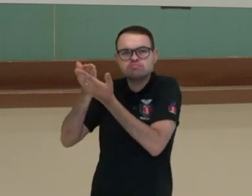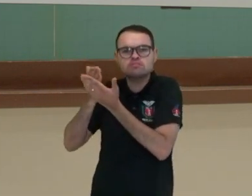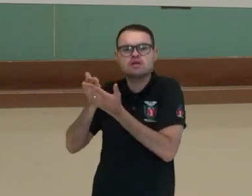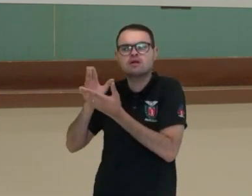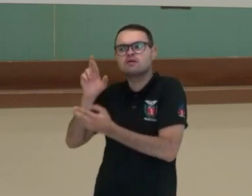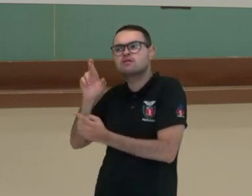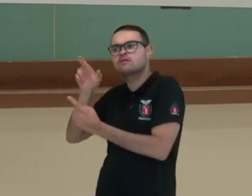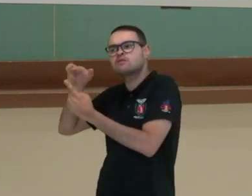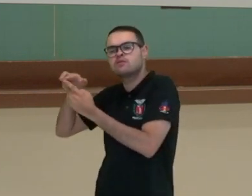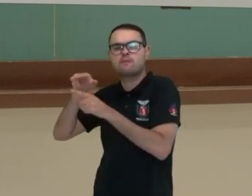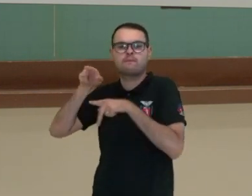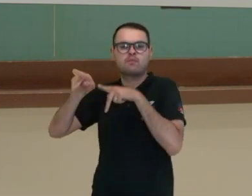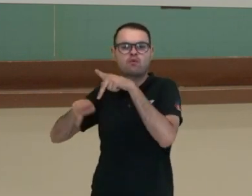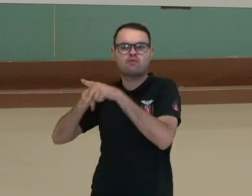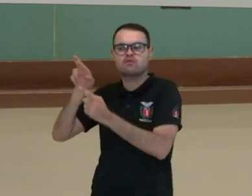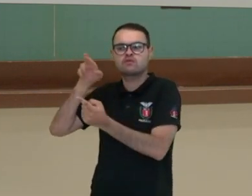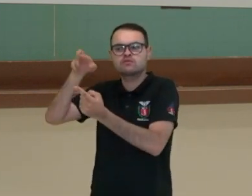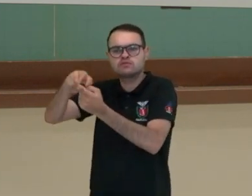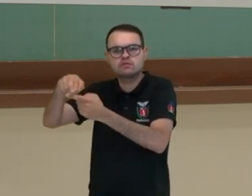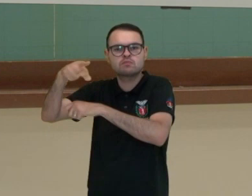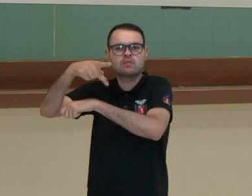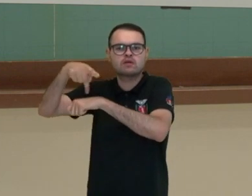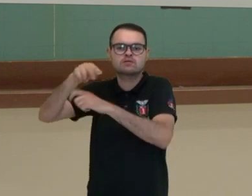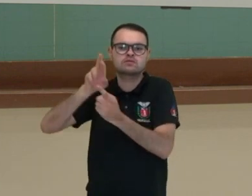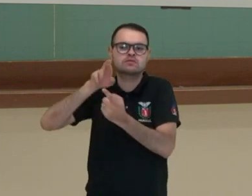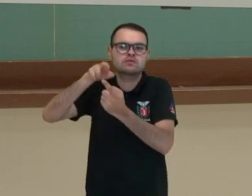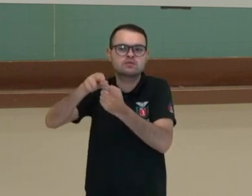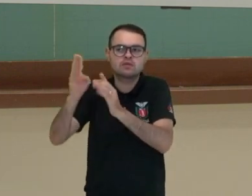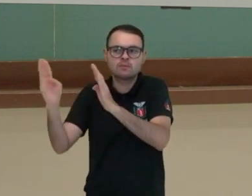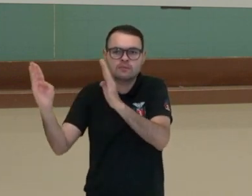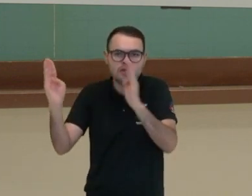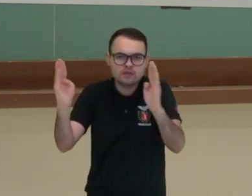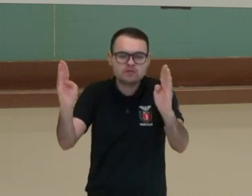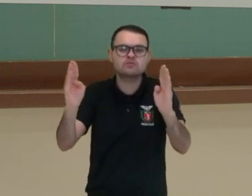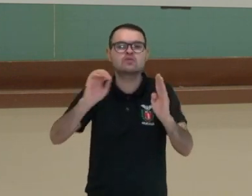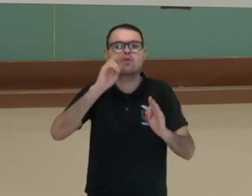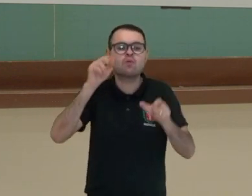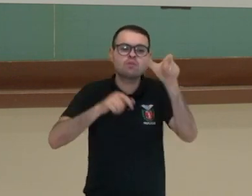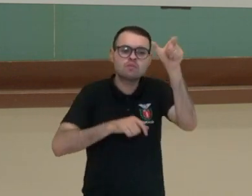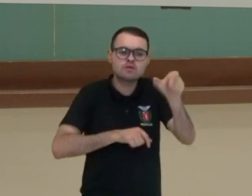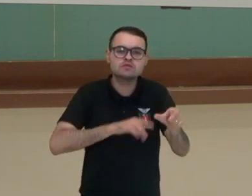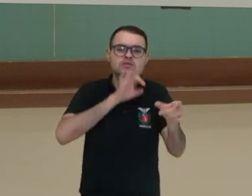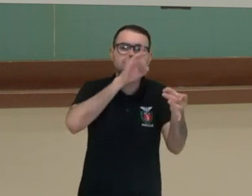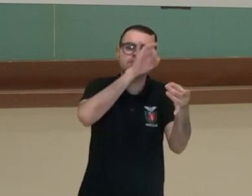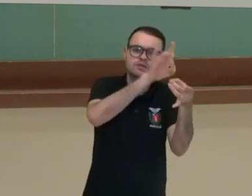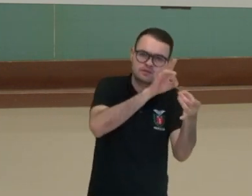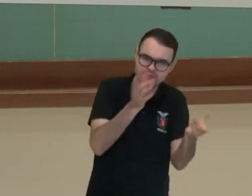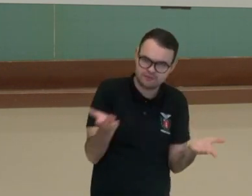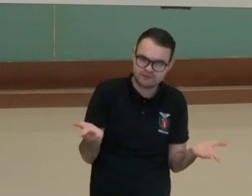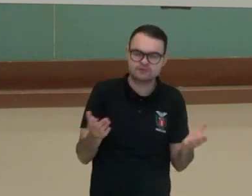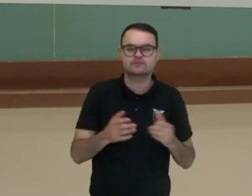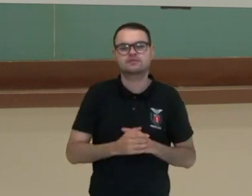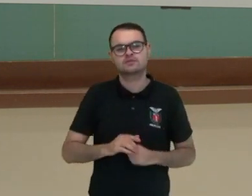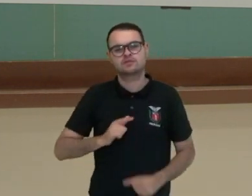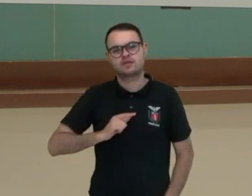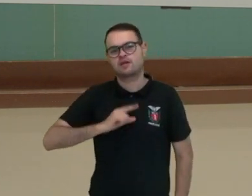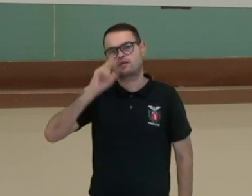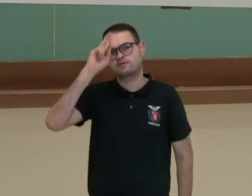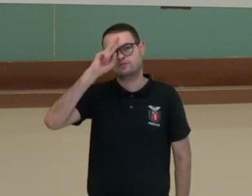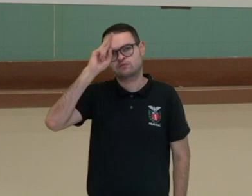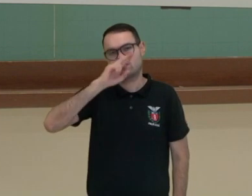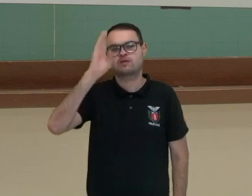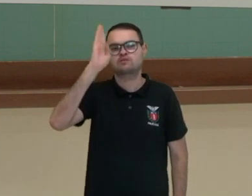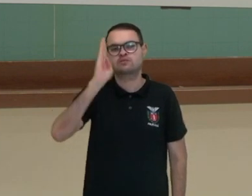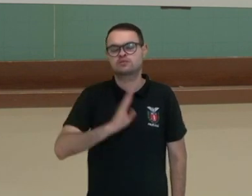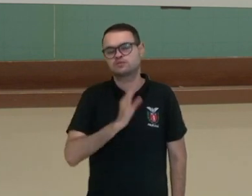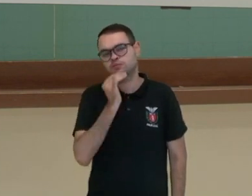a um país, um período ou um indivíduo específico, né? Então nós temos aí a história do Brasil,